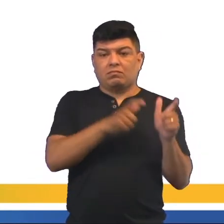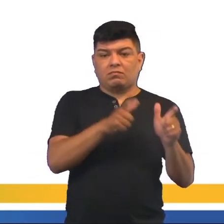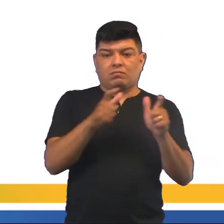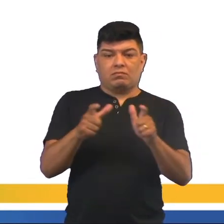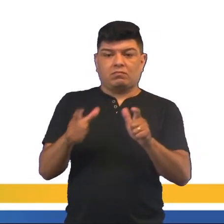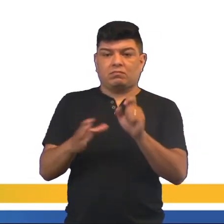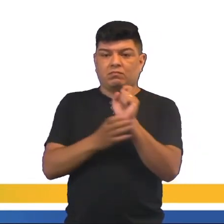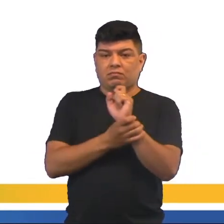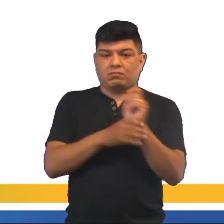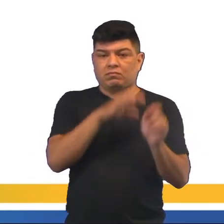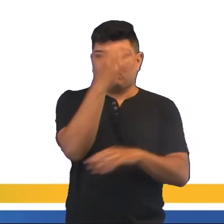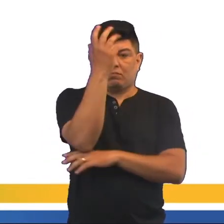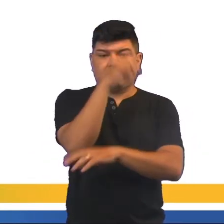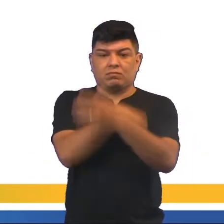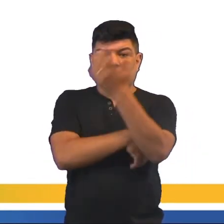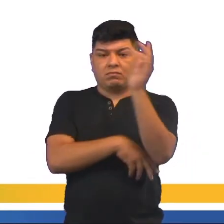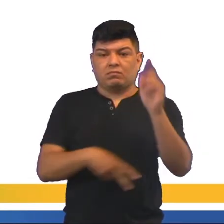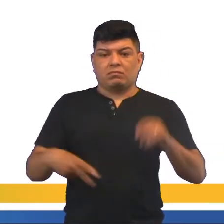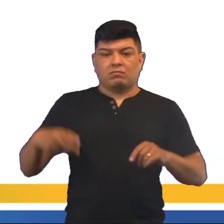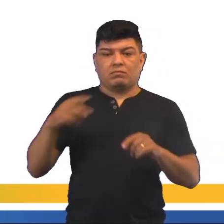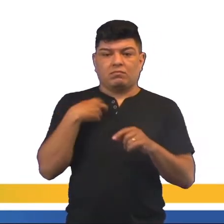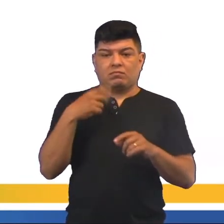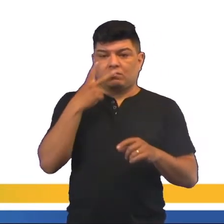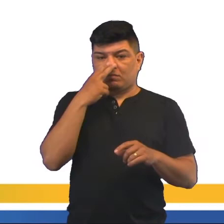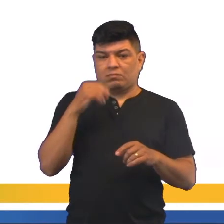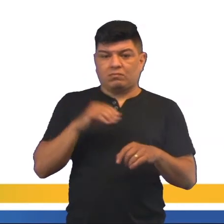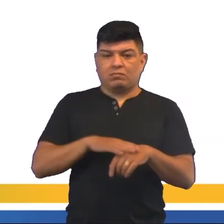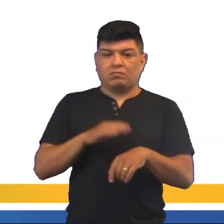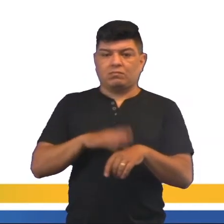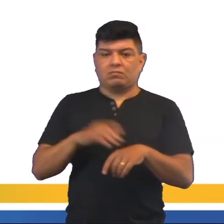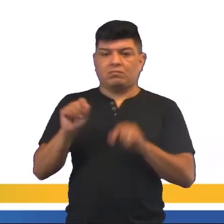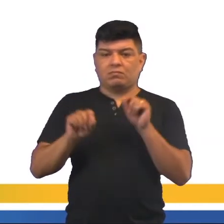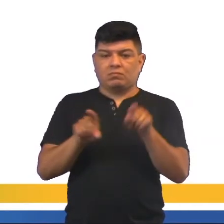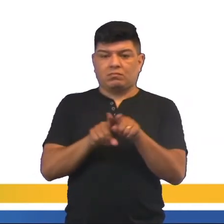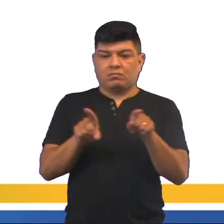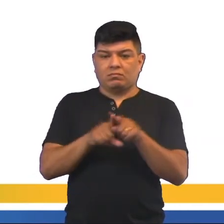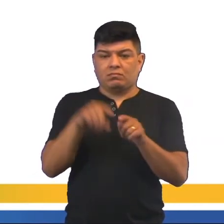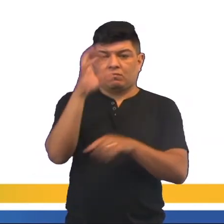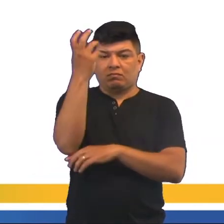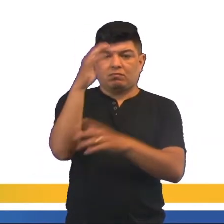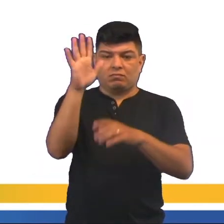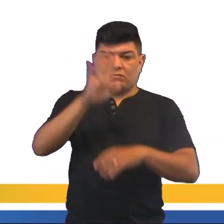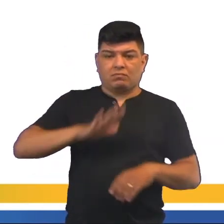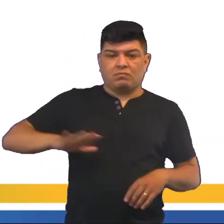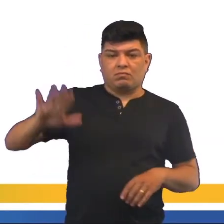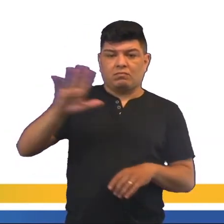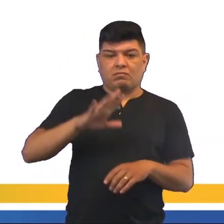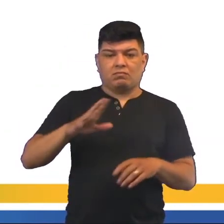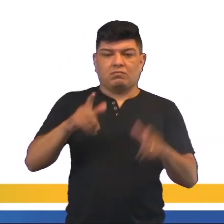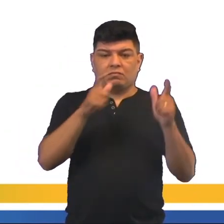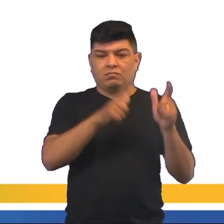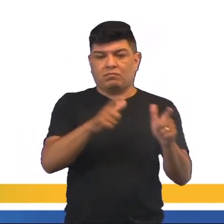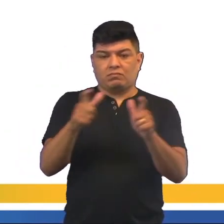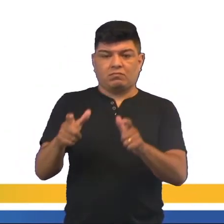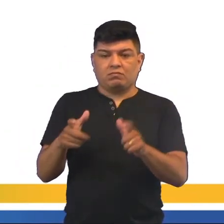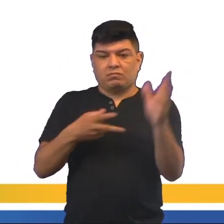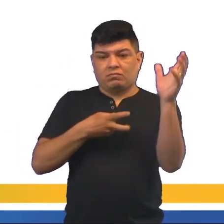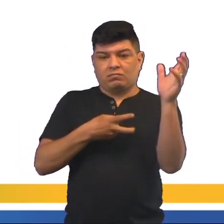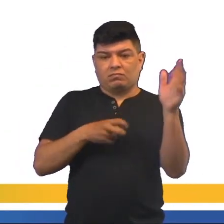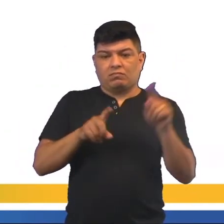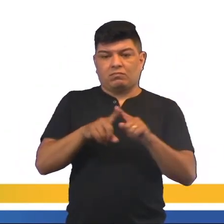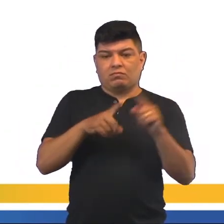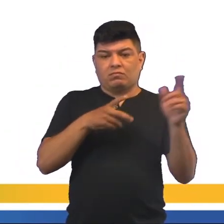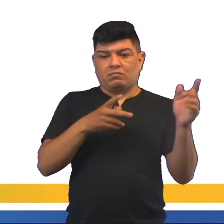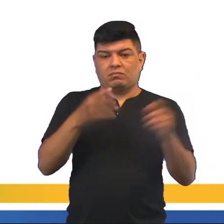de proteção ambiental, as áreas de relevante interesse ecológico, floresta nacional, reserva